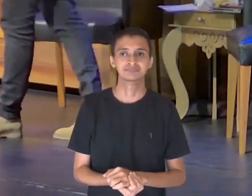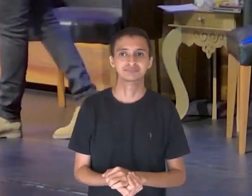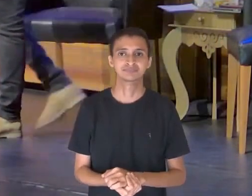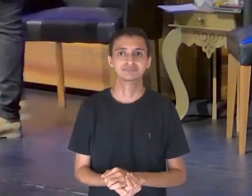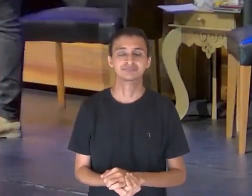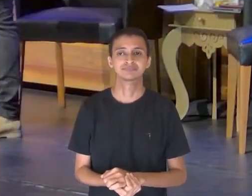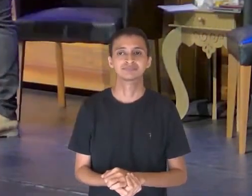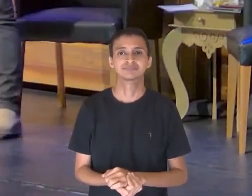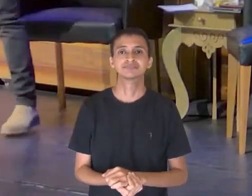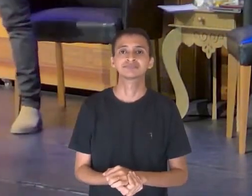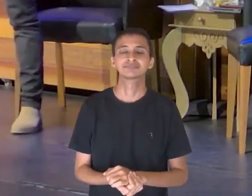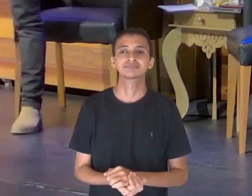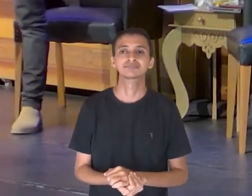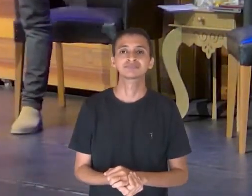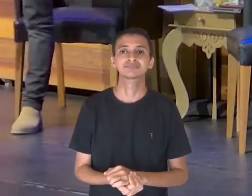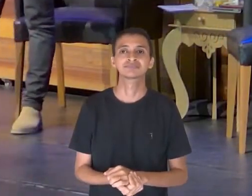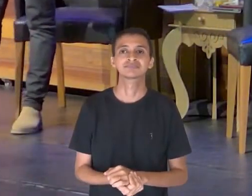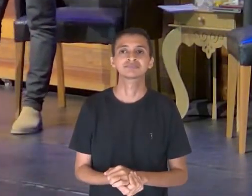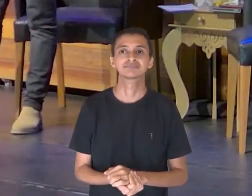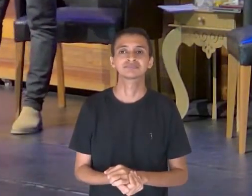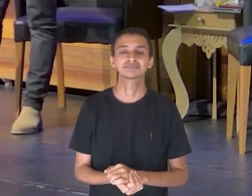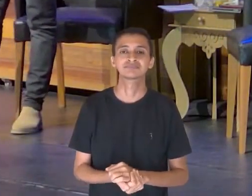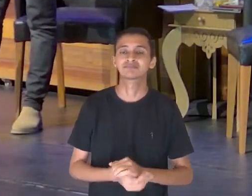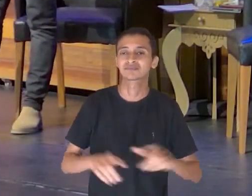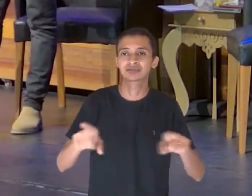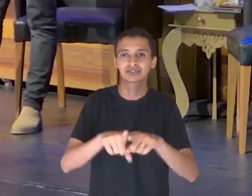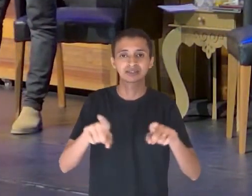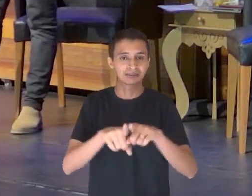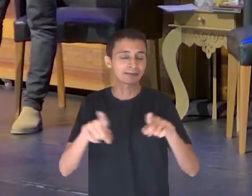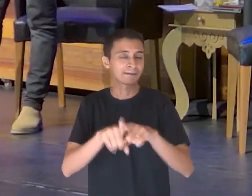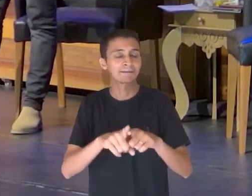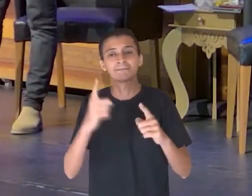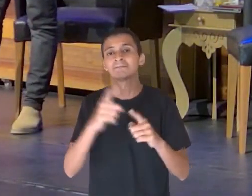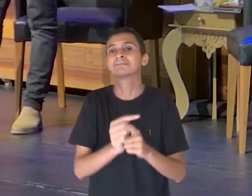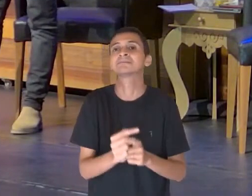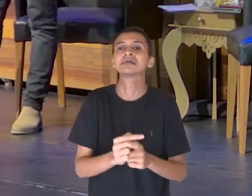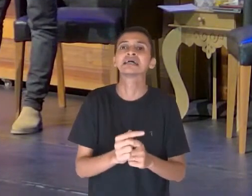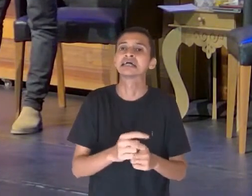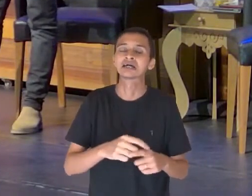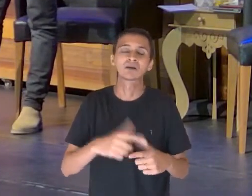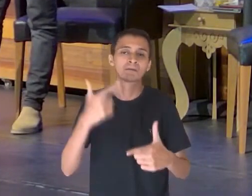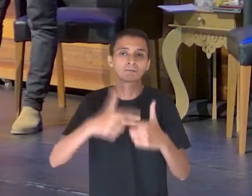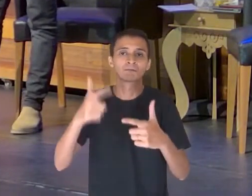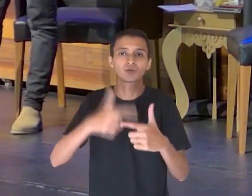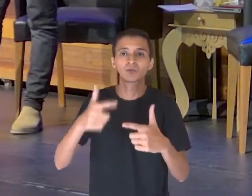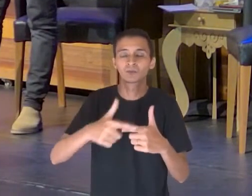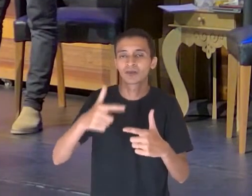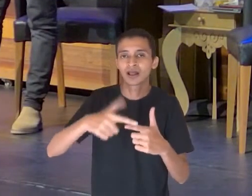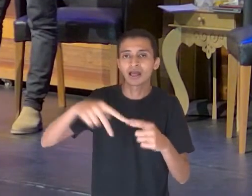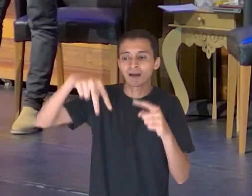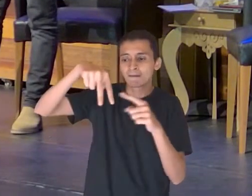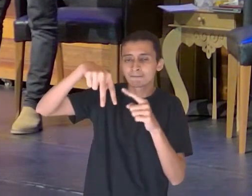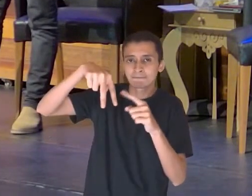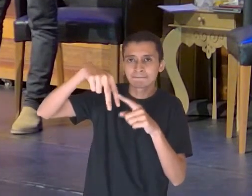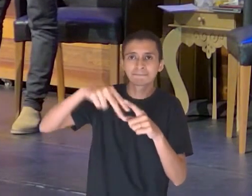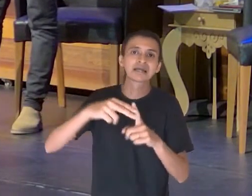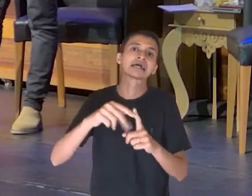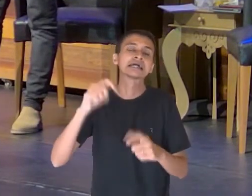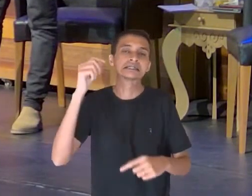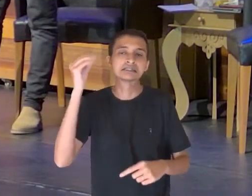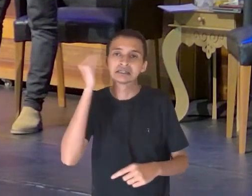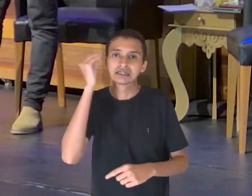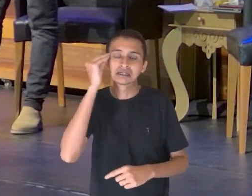Marcinho, estava sem perna há quantos anos atrás? 15. Aí o diabo tentou arrumar um jeito de arrancar tua